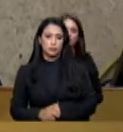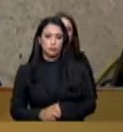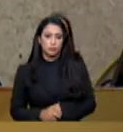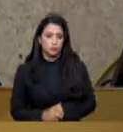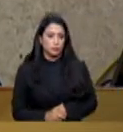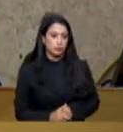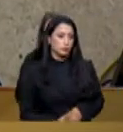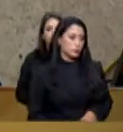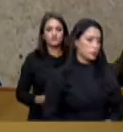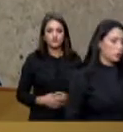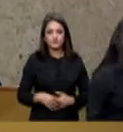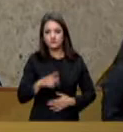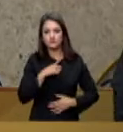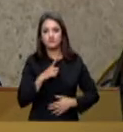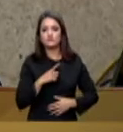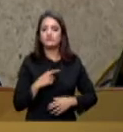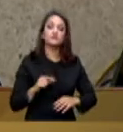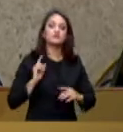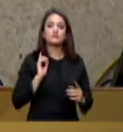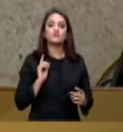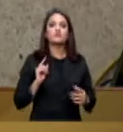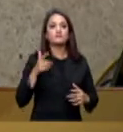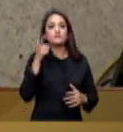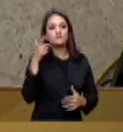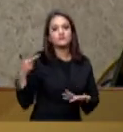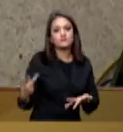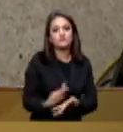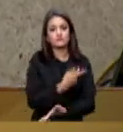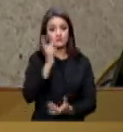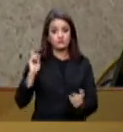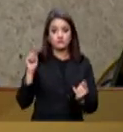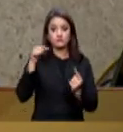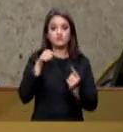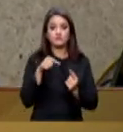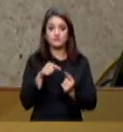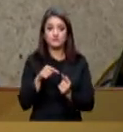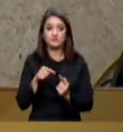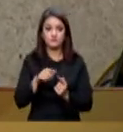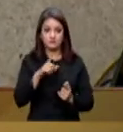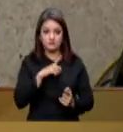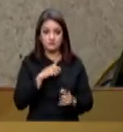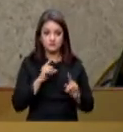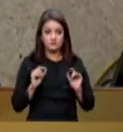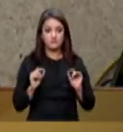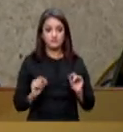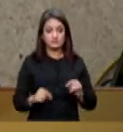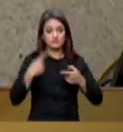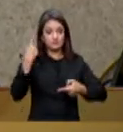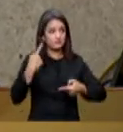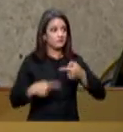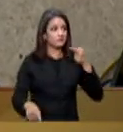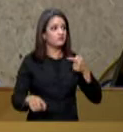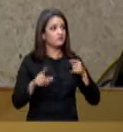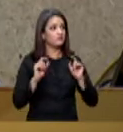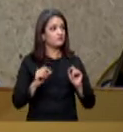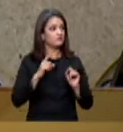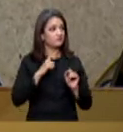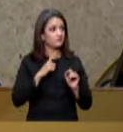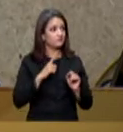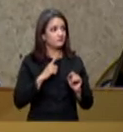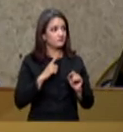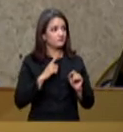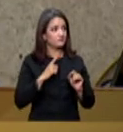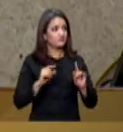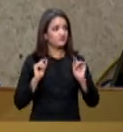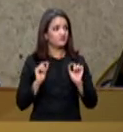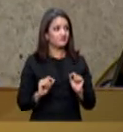prol da realização de objetivos setoriais igualmente legítimos. Essa proibição ocorre pari passu à